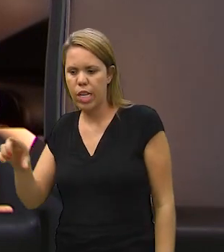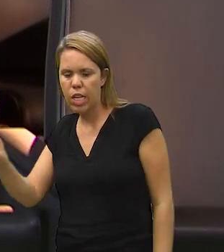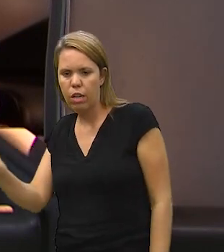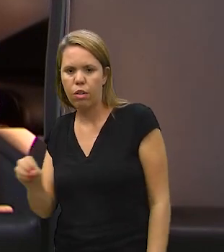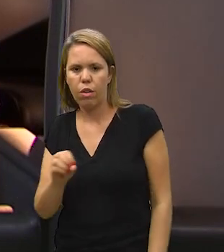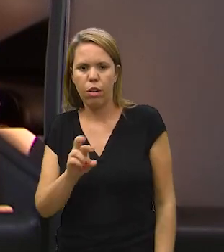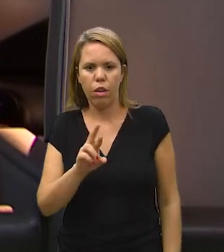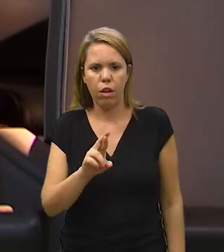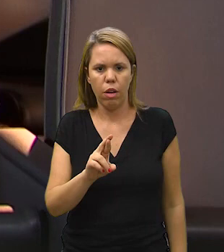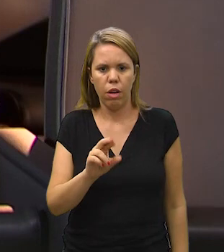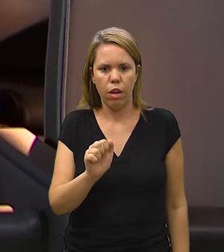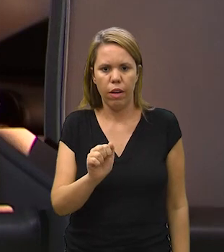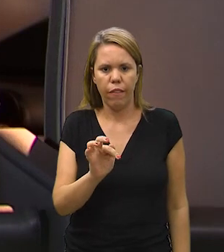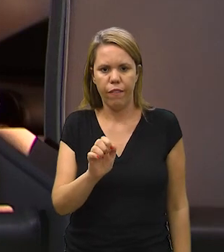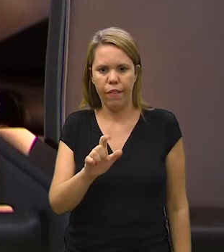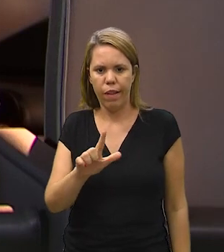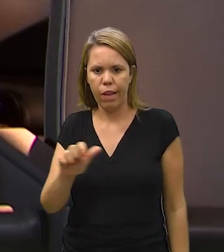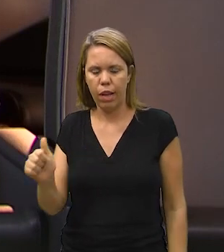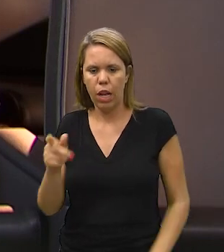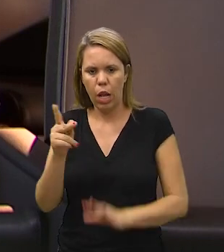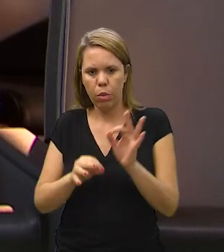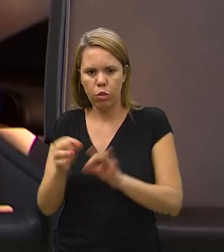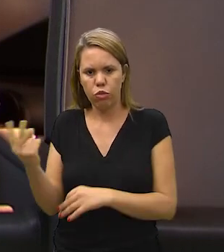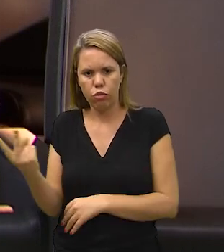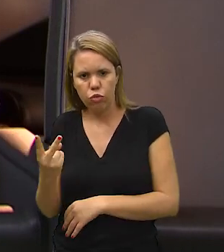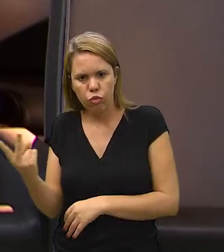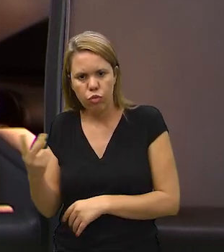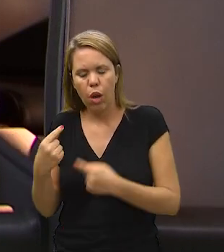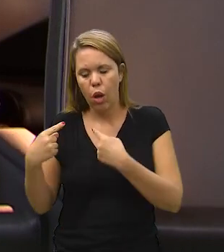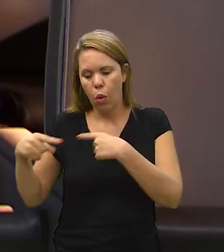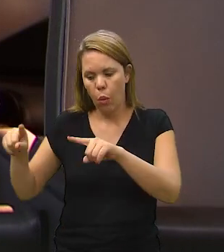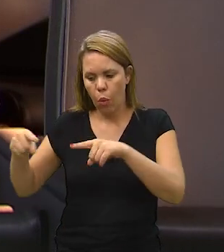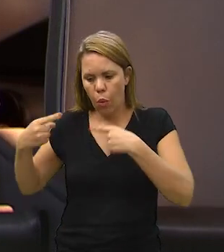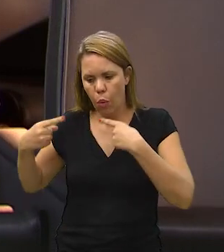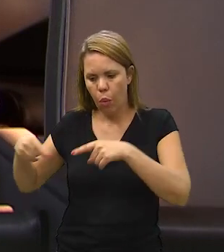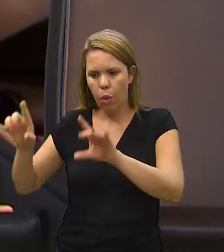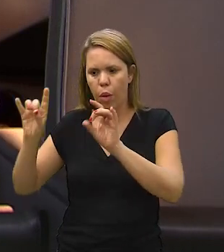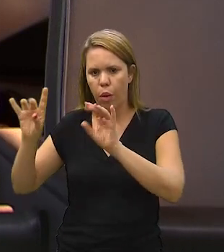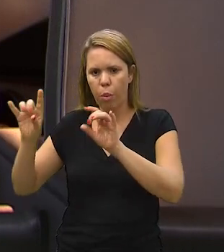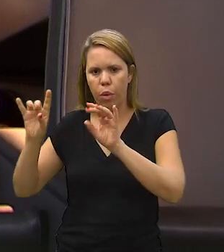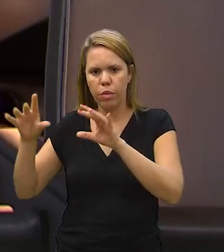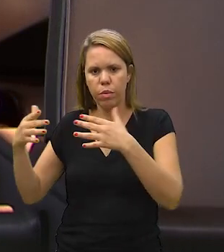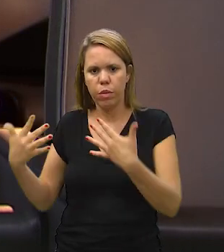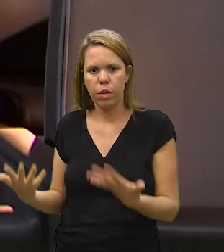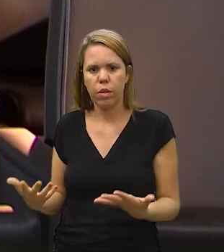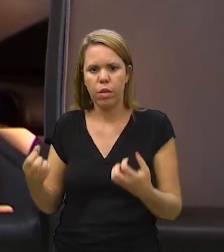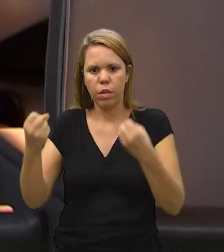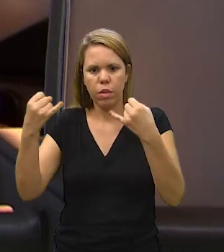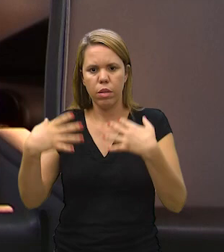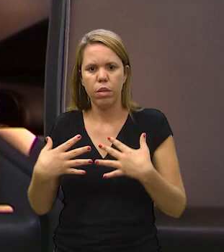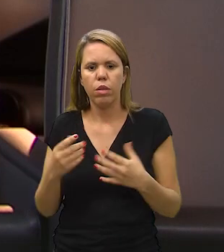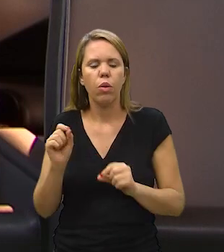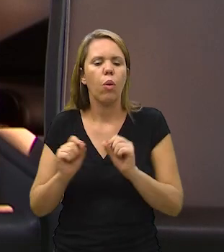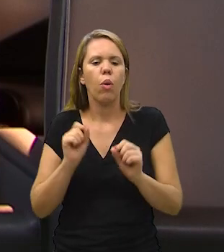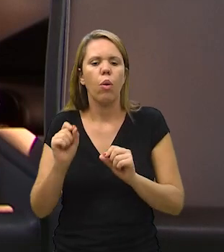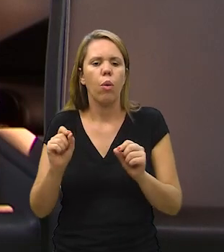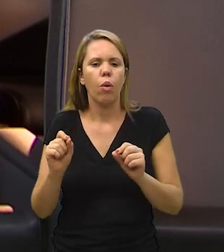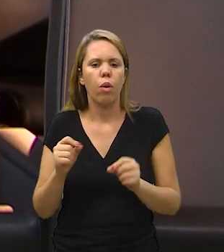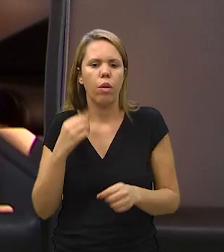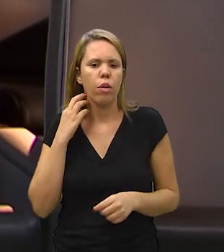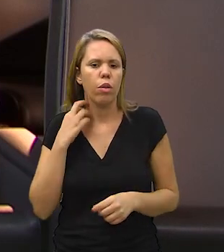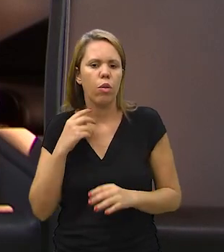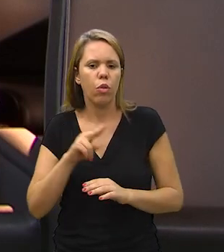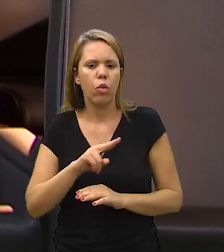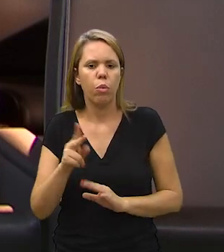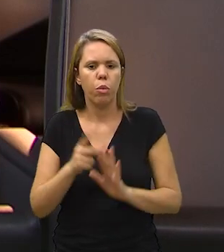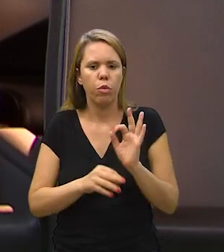a Rafaela, que vai falar sobre um projeto deles, um musical. Isso. Explica-se direito. Como é que chama